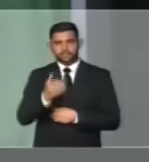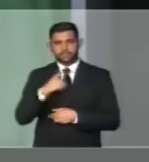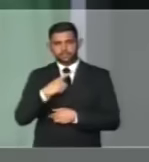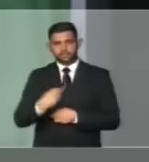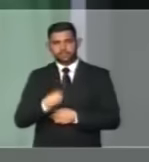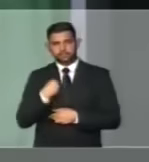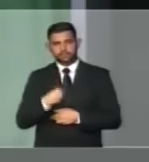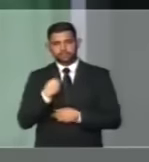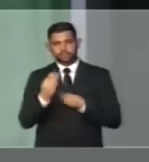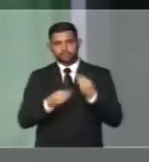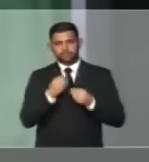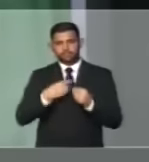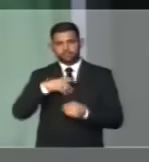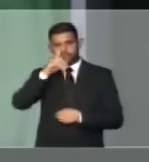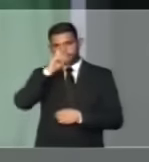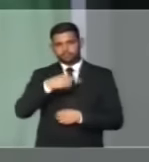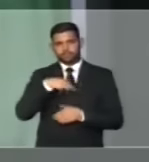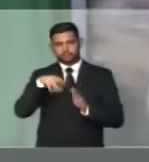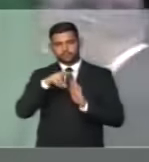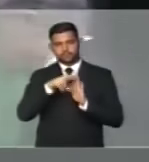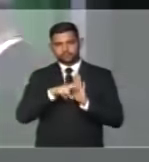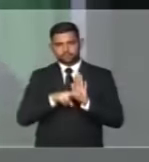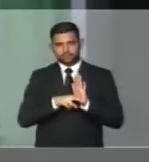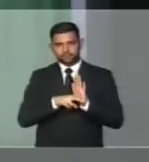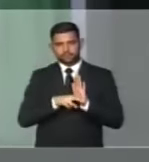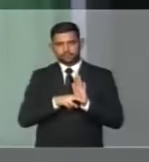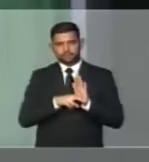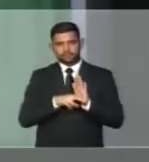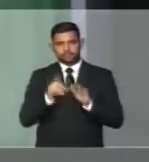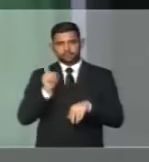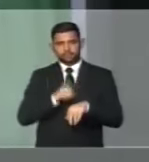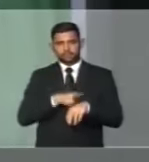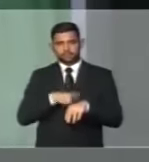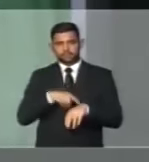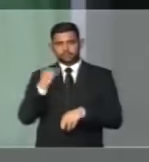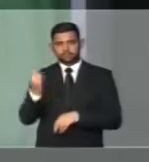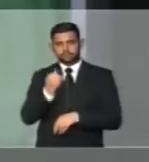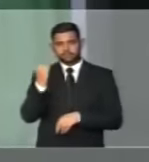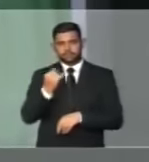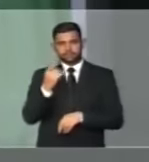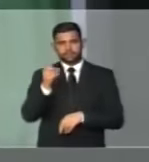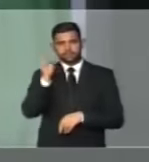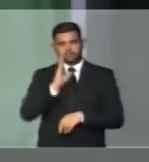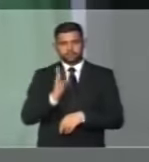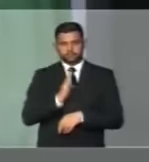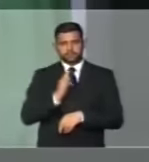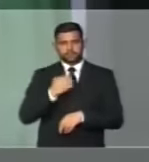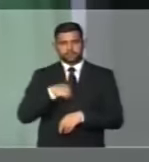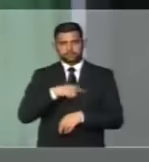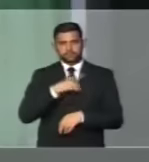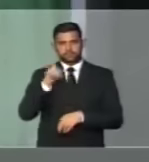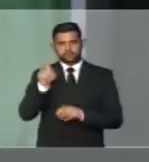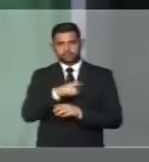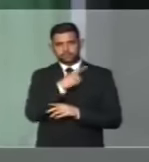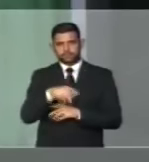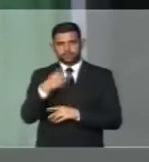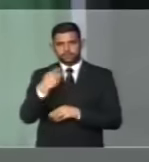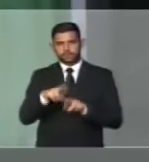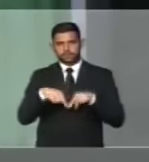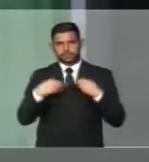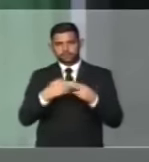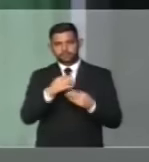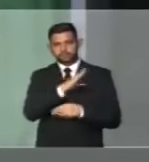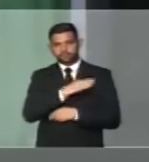tem, como determina o regimento, em momentos importantes do país, suspender essa